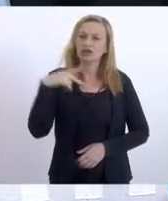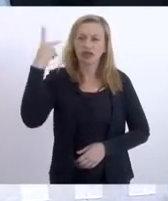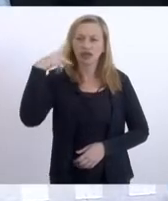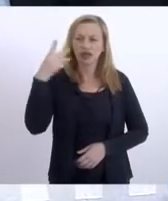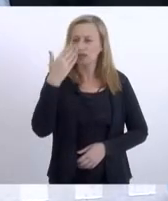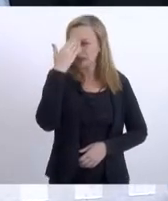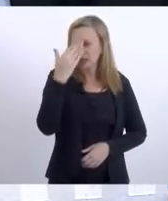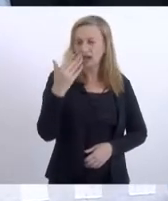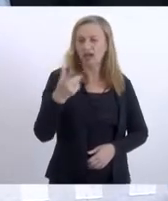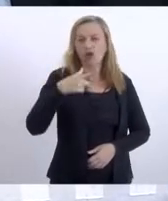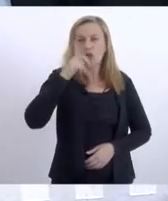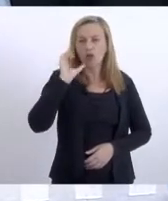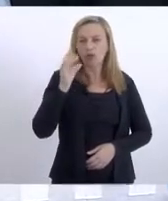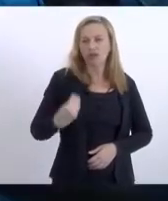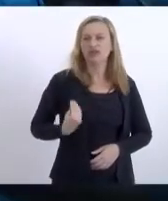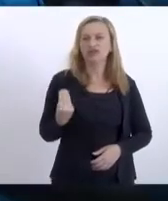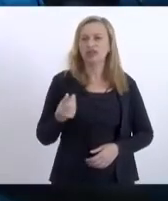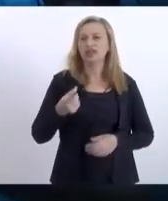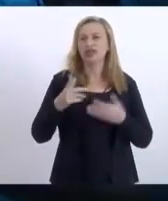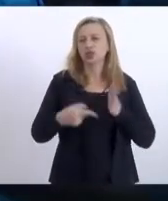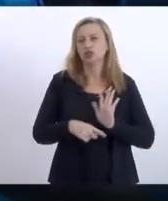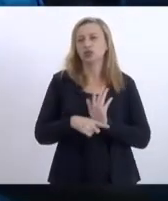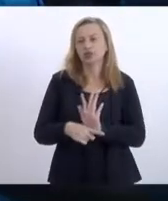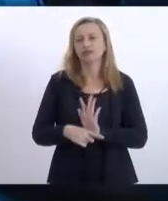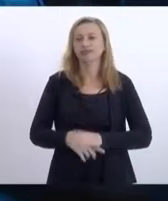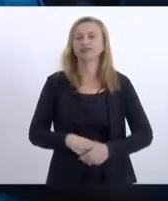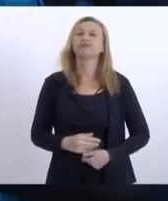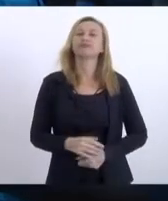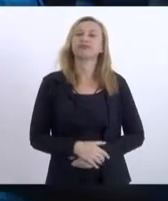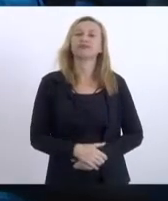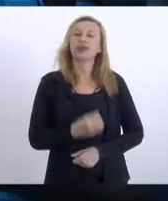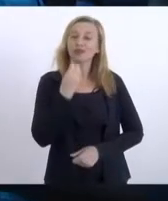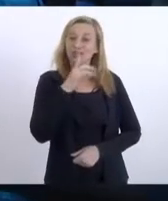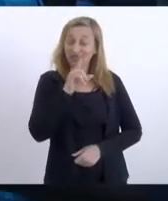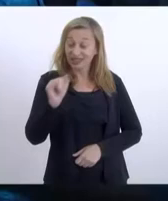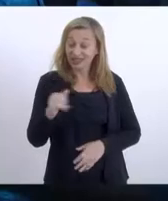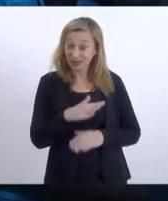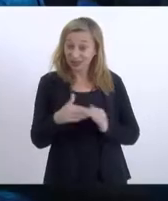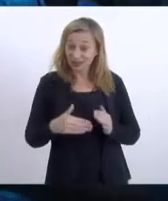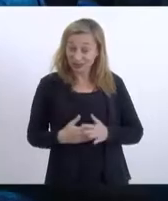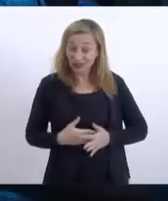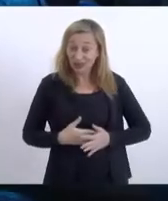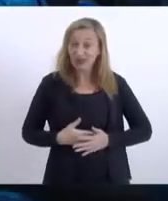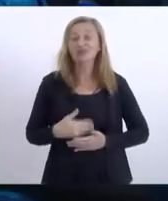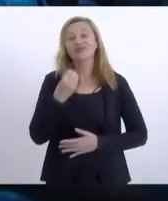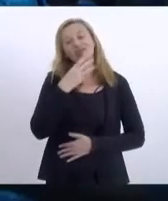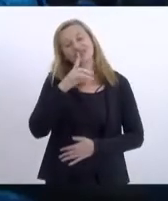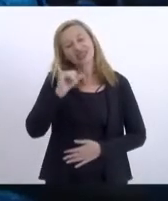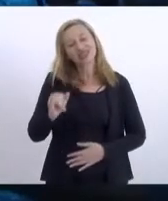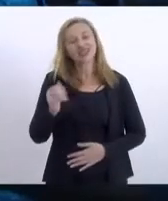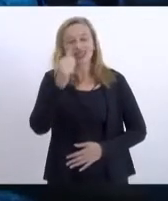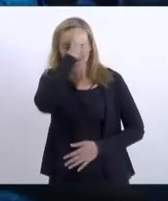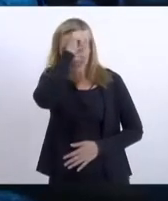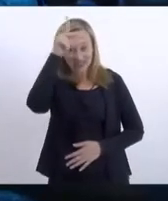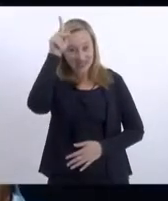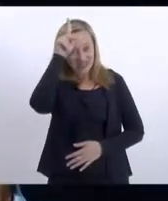pela presença ontem, pela contribuição. Por favor, com a palavra. Bom dia a todos. Bom dia, presidente,